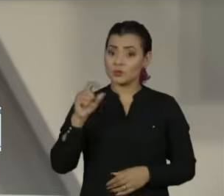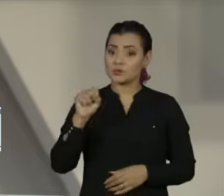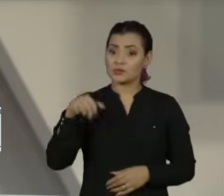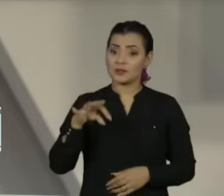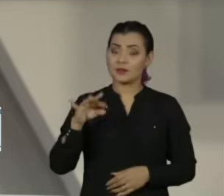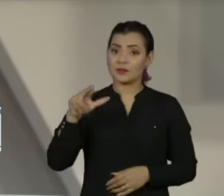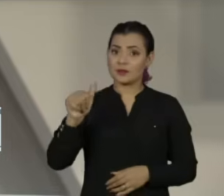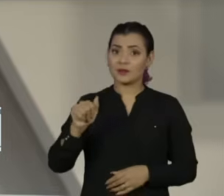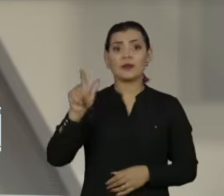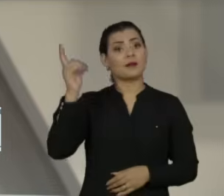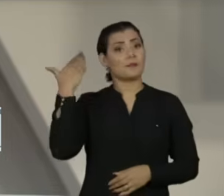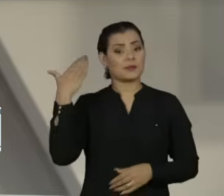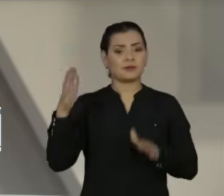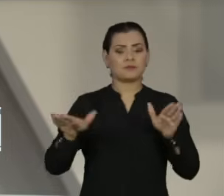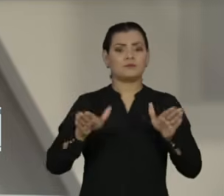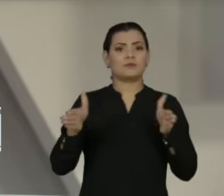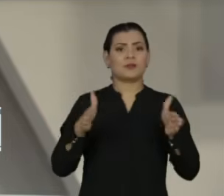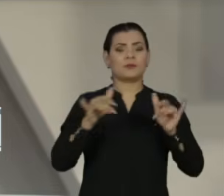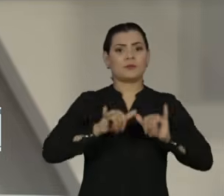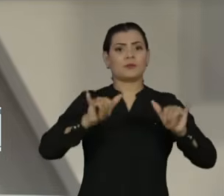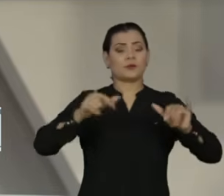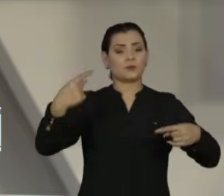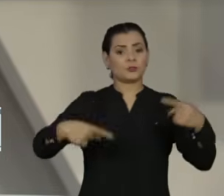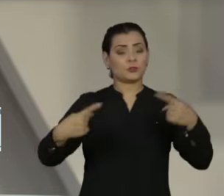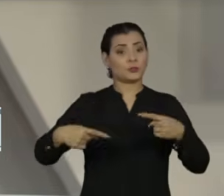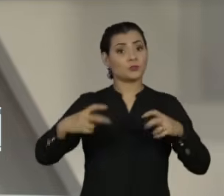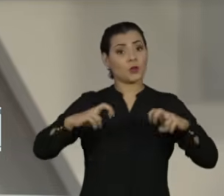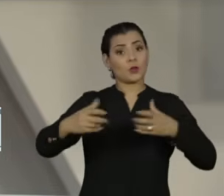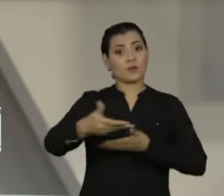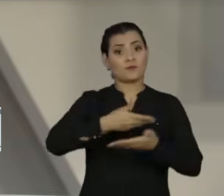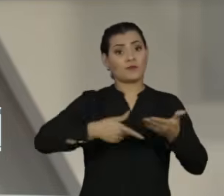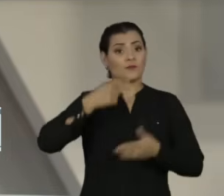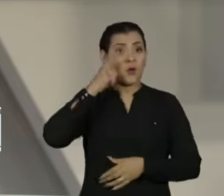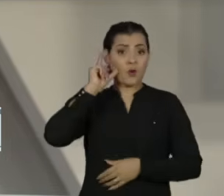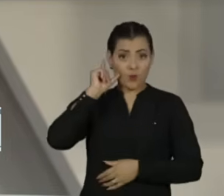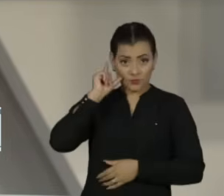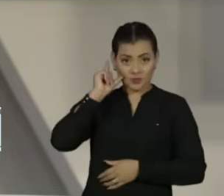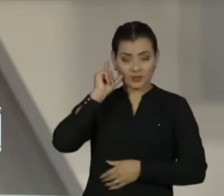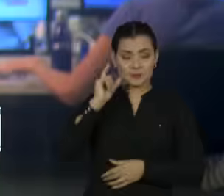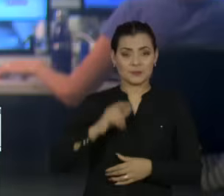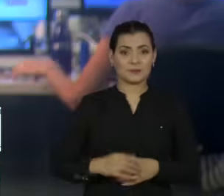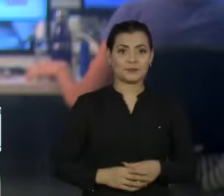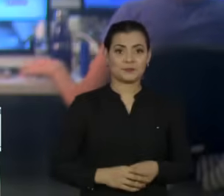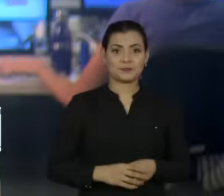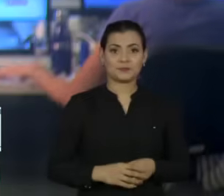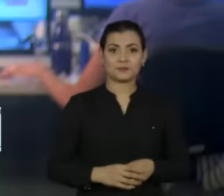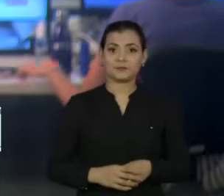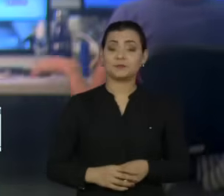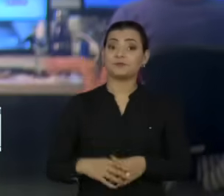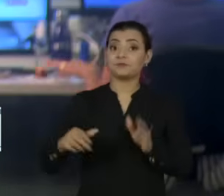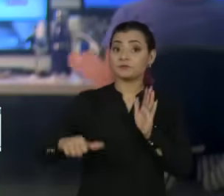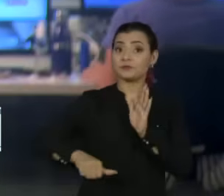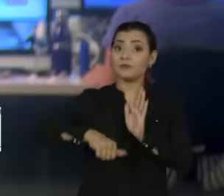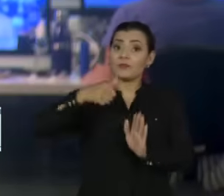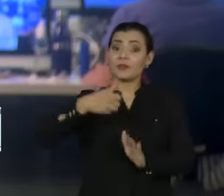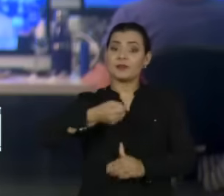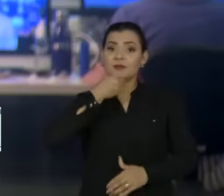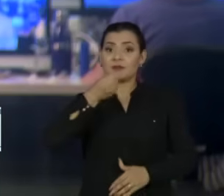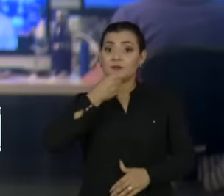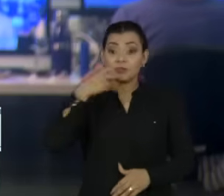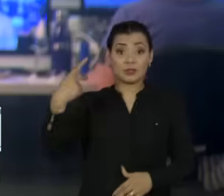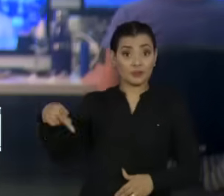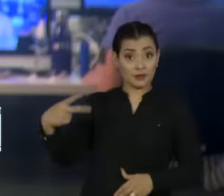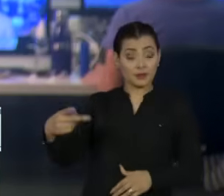bem-sucedidos nas campanhas políticas do país, esteve no centro do Roda Viva na noite de ontem. Foi a primeira entrevista do